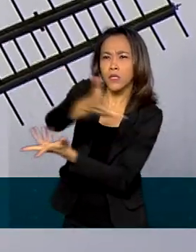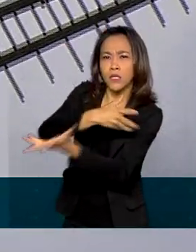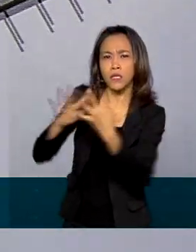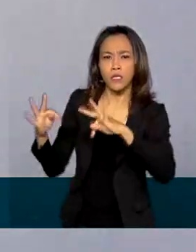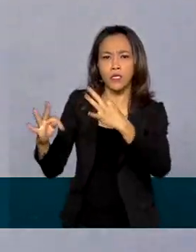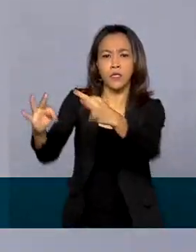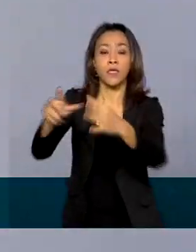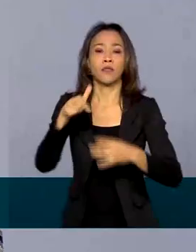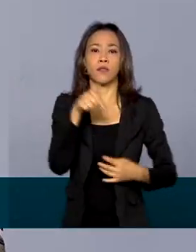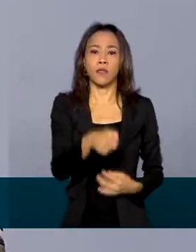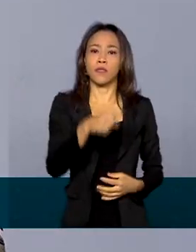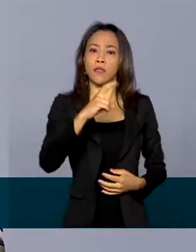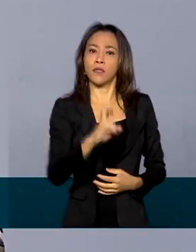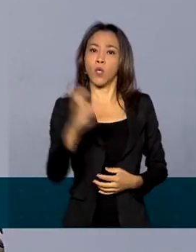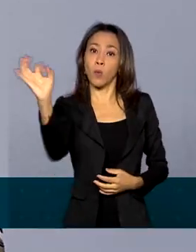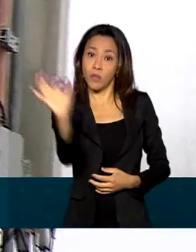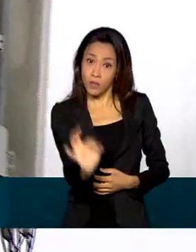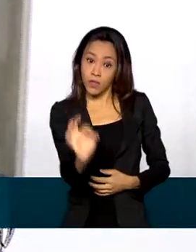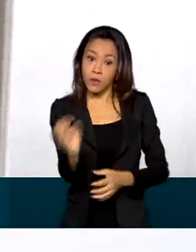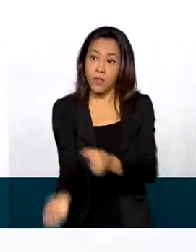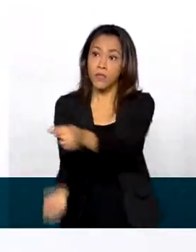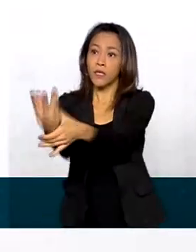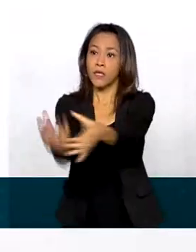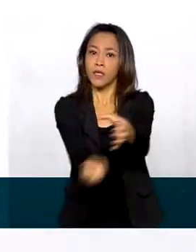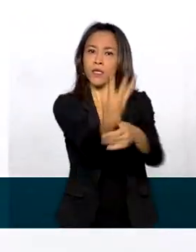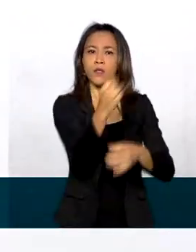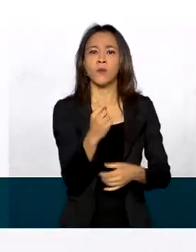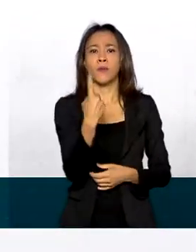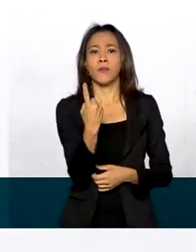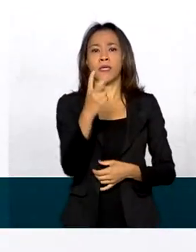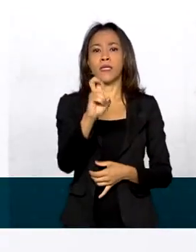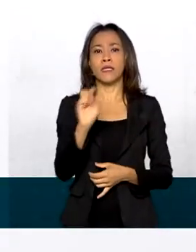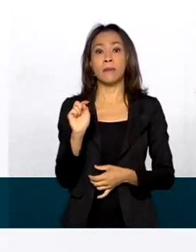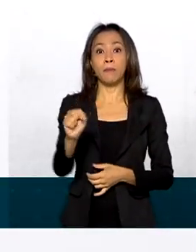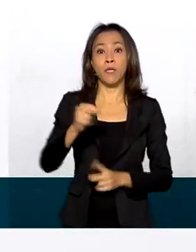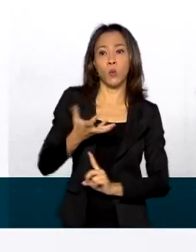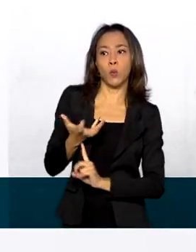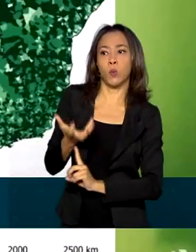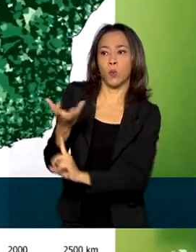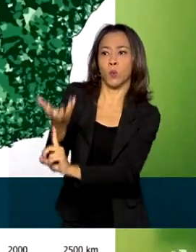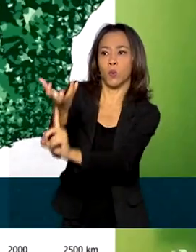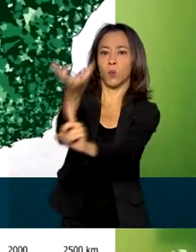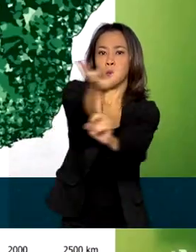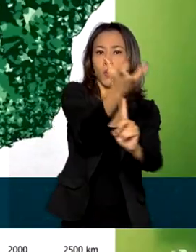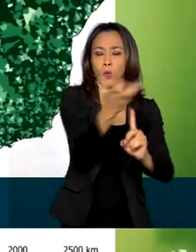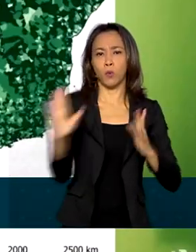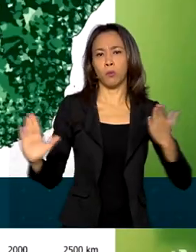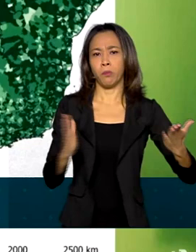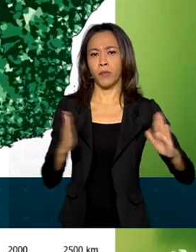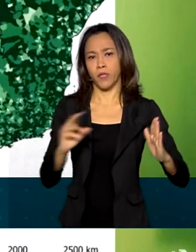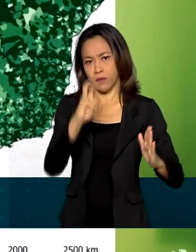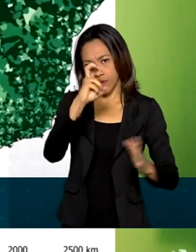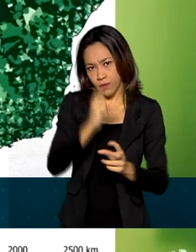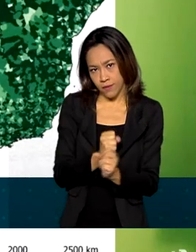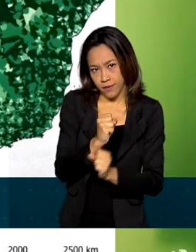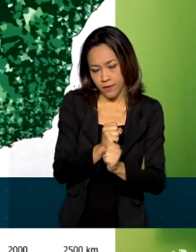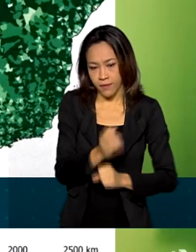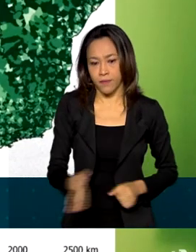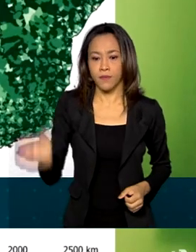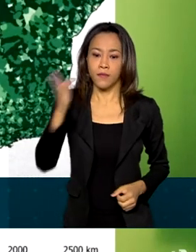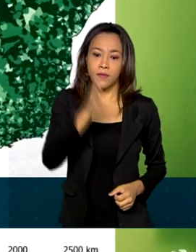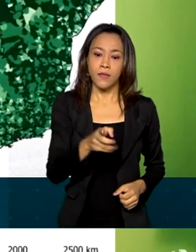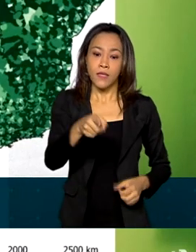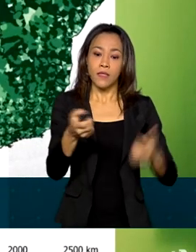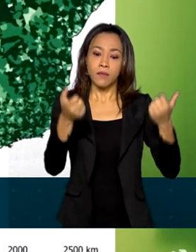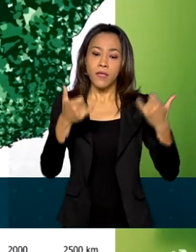75 por cento com a implantação de 15 mil antenas em cinco anos e adoção